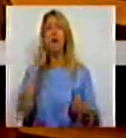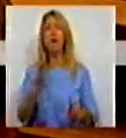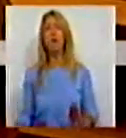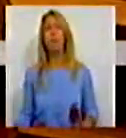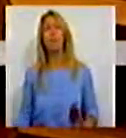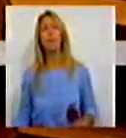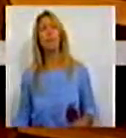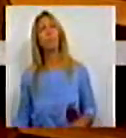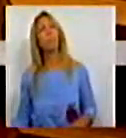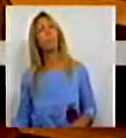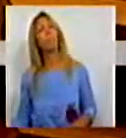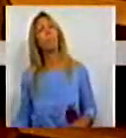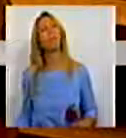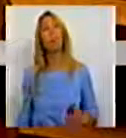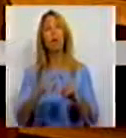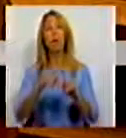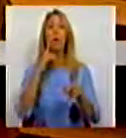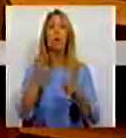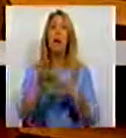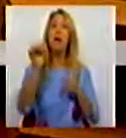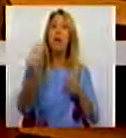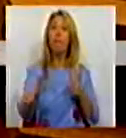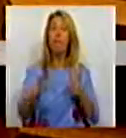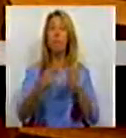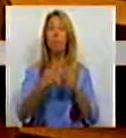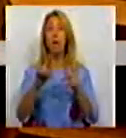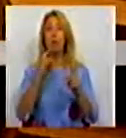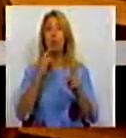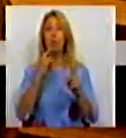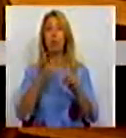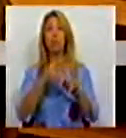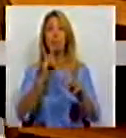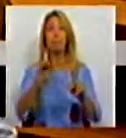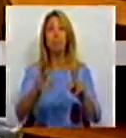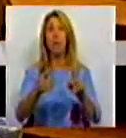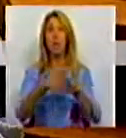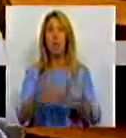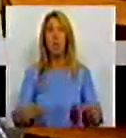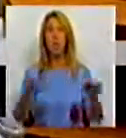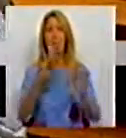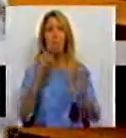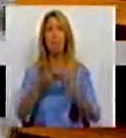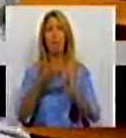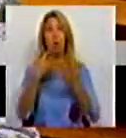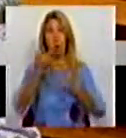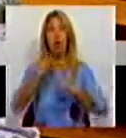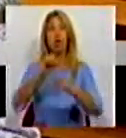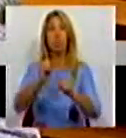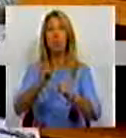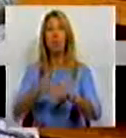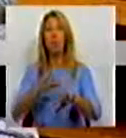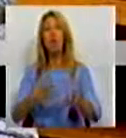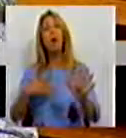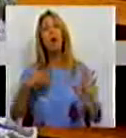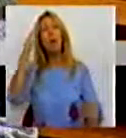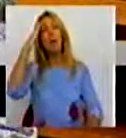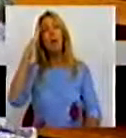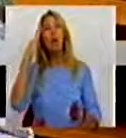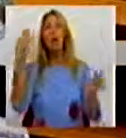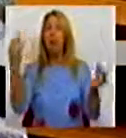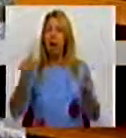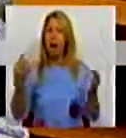contrato de trabalho, que não é a mesma coisa que um contrato de trabalho e que isso também tem implicações na subsistência das próprias pessoas. Ou seja, há